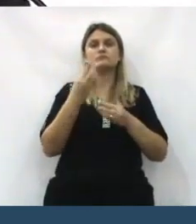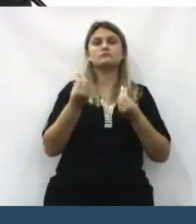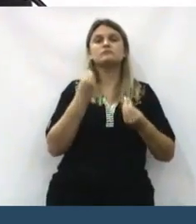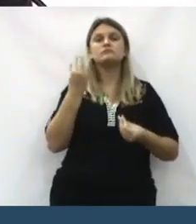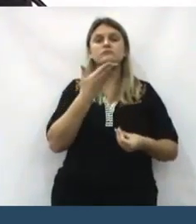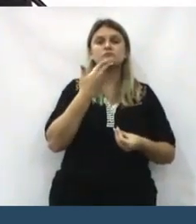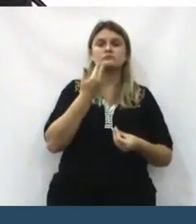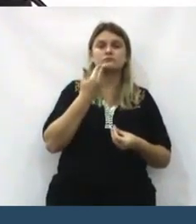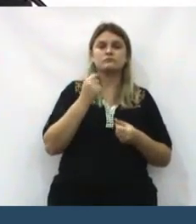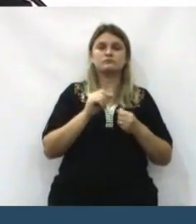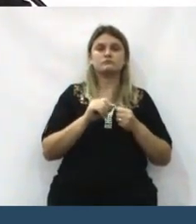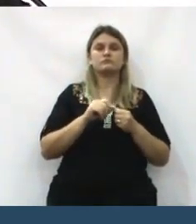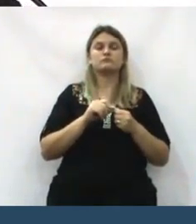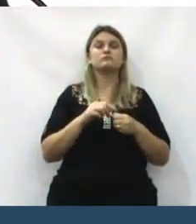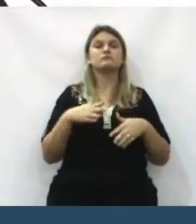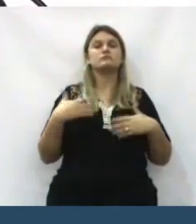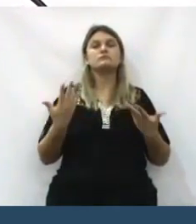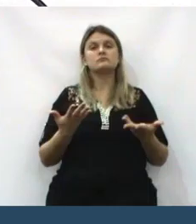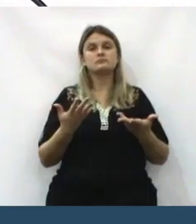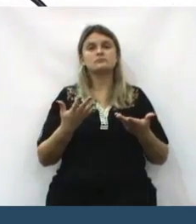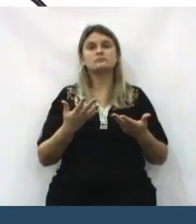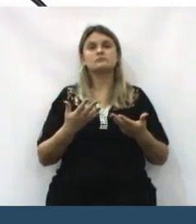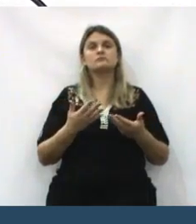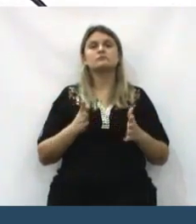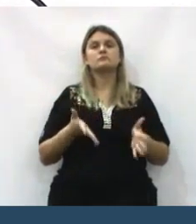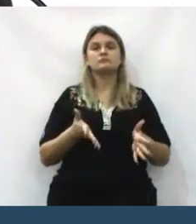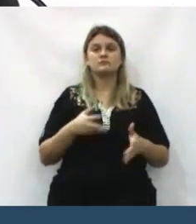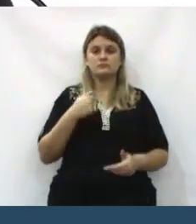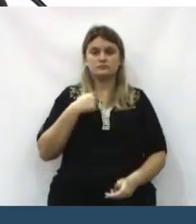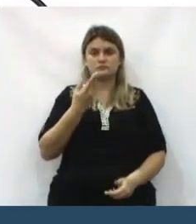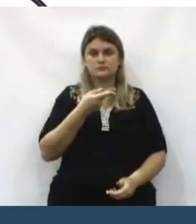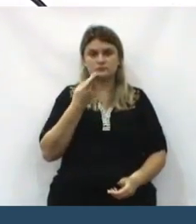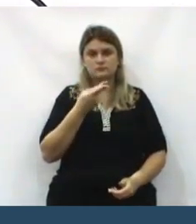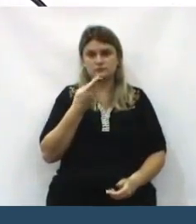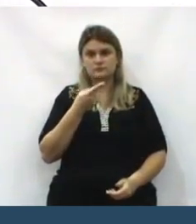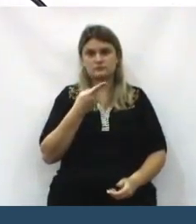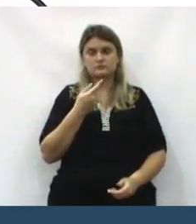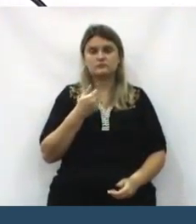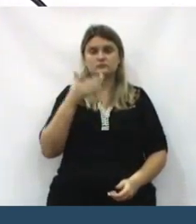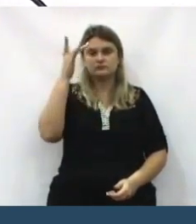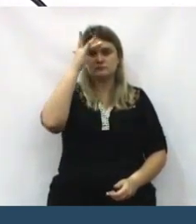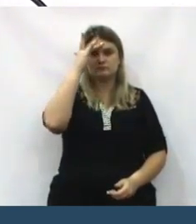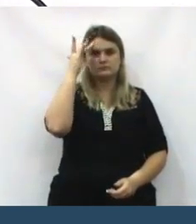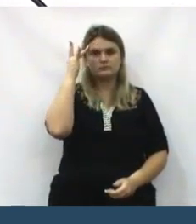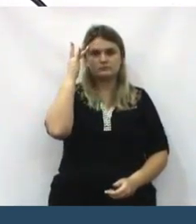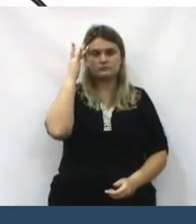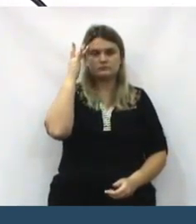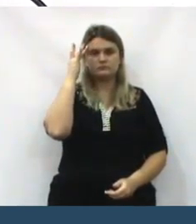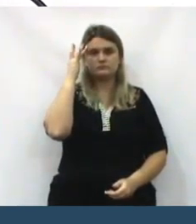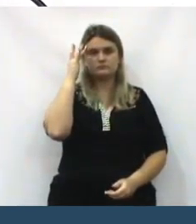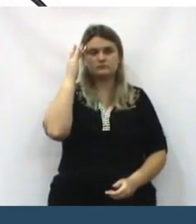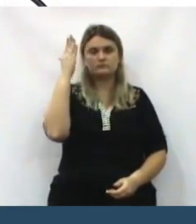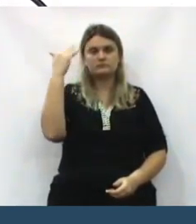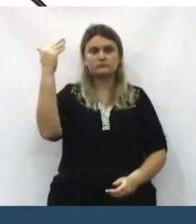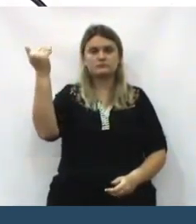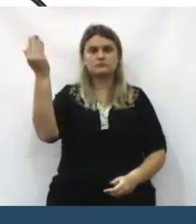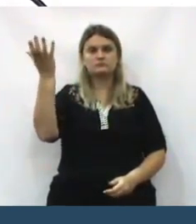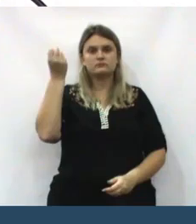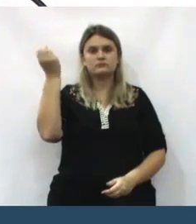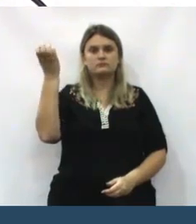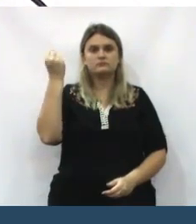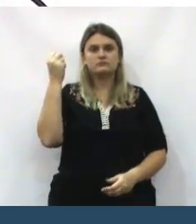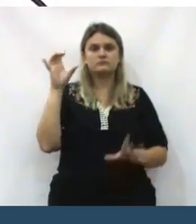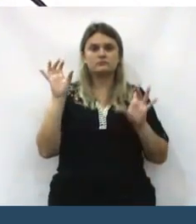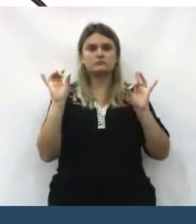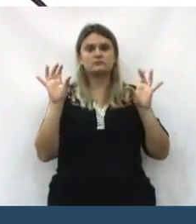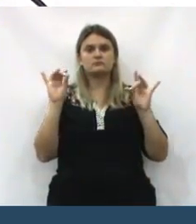achar a melhor medida possível. E neste caso agora eu vou falar dos funcionários das famosas